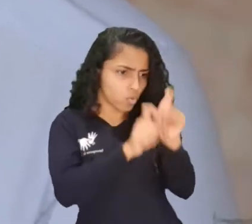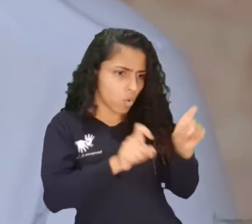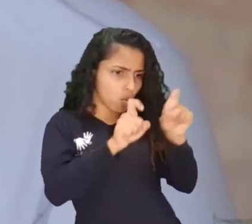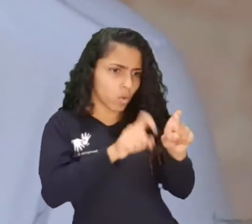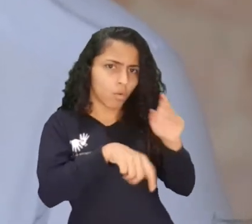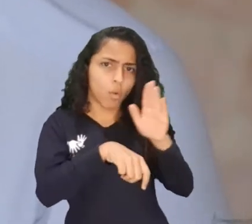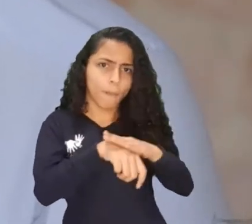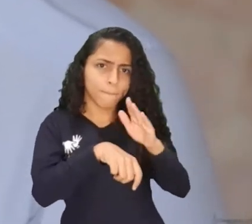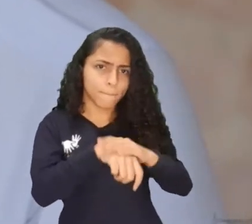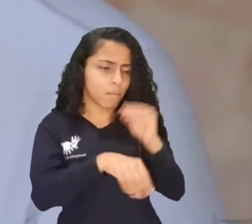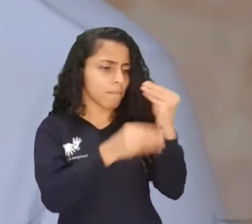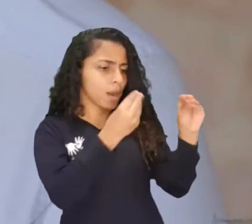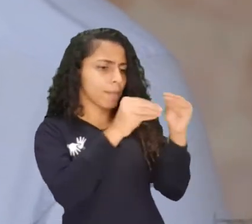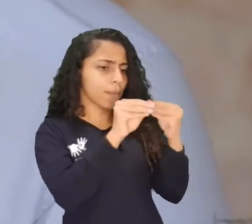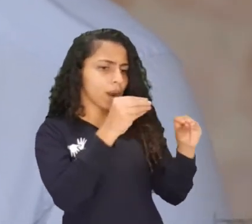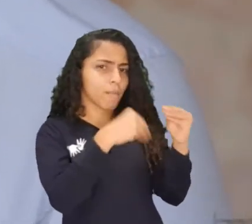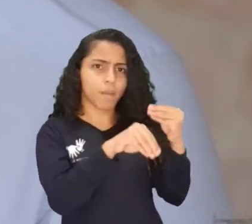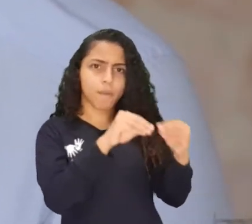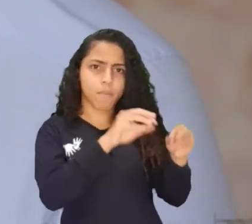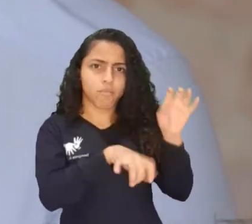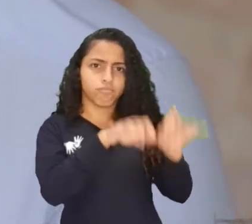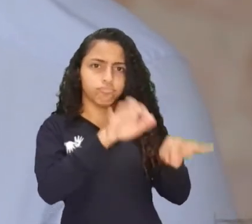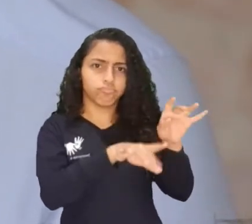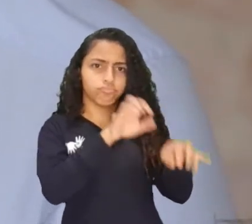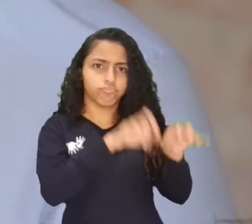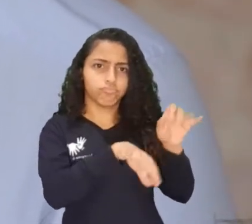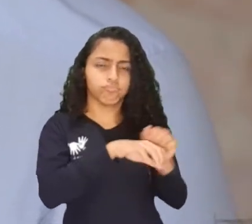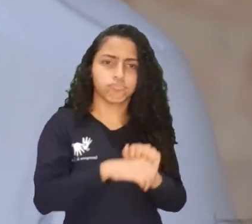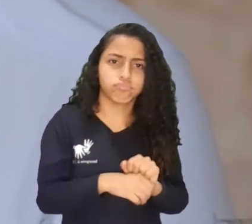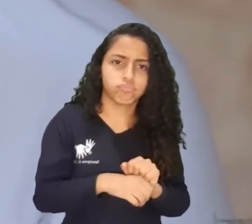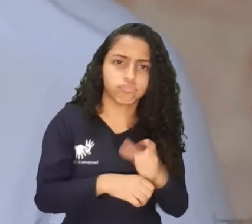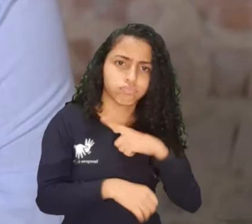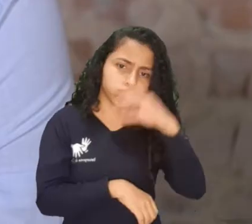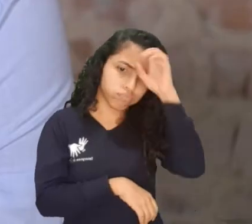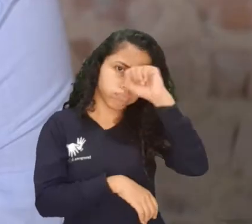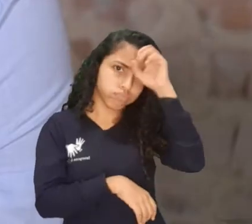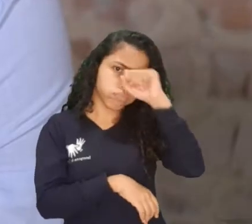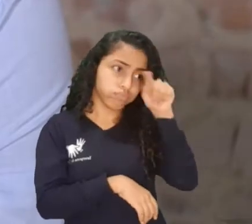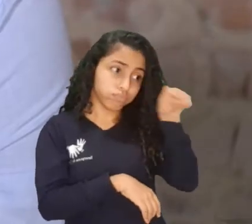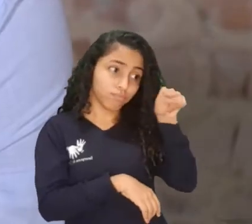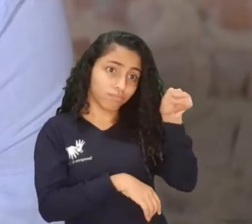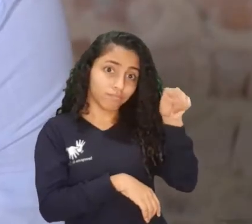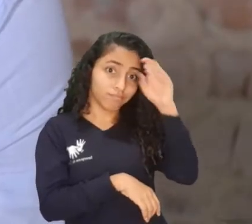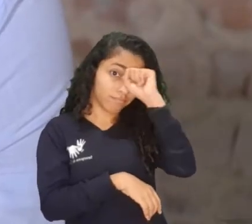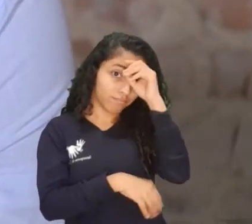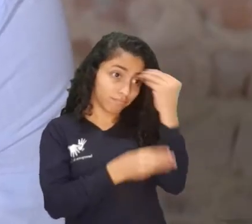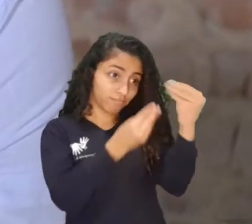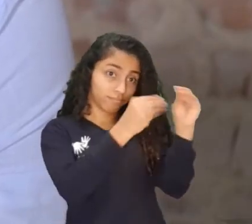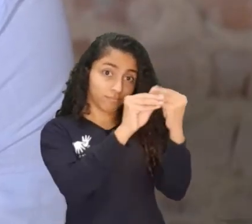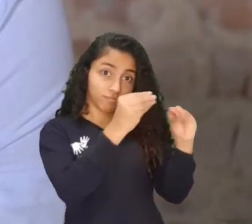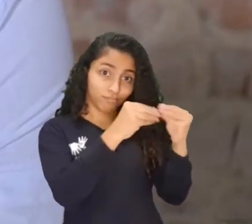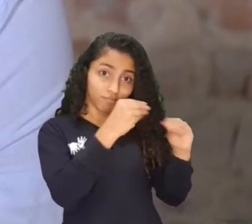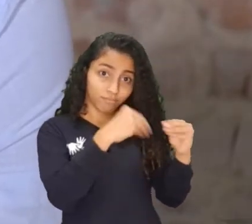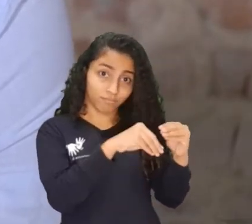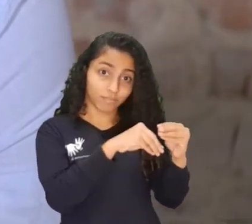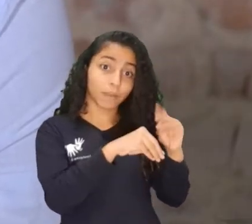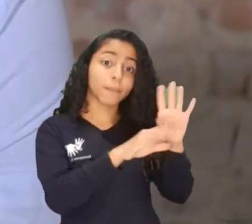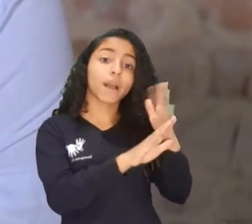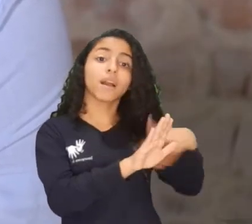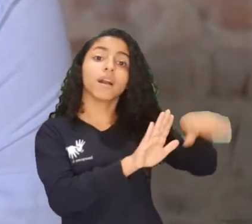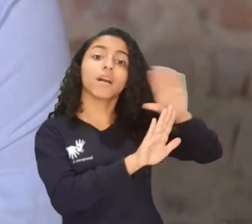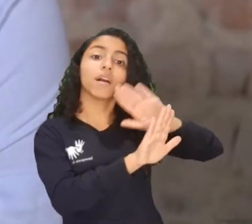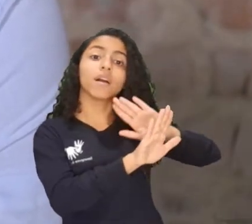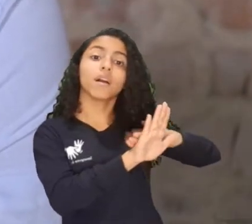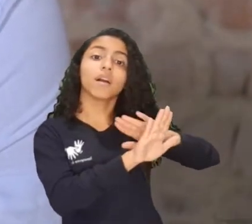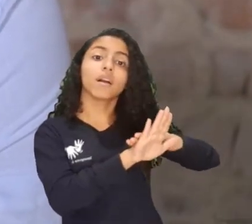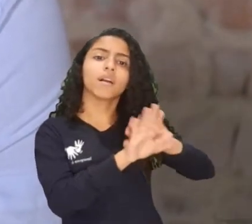qual pode ser a resposta das espécies e tem um componente de aprendizagem de máquina aí. Mas por trás disso está uma ideia muito simples de